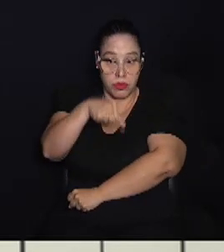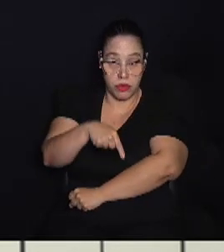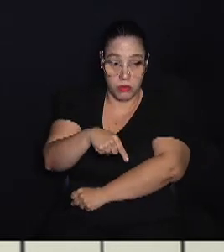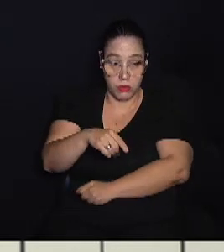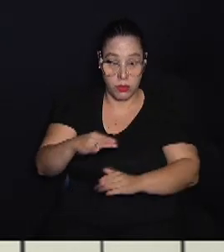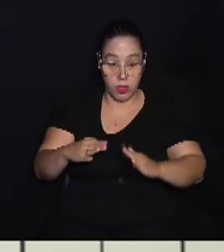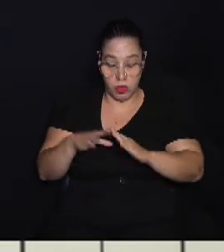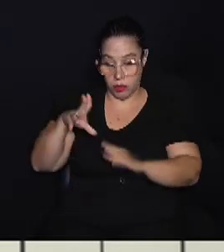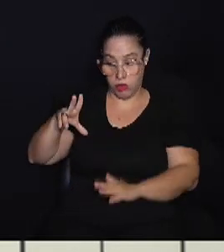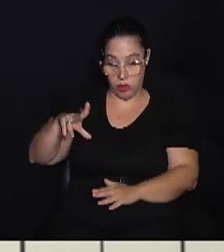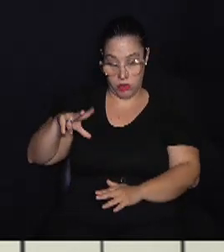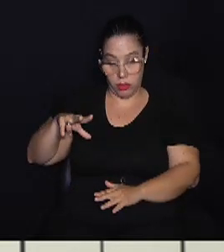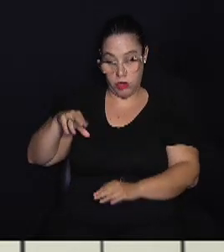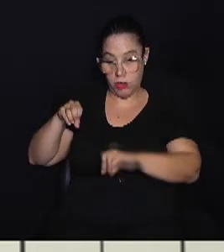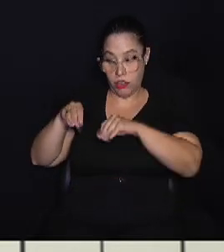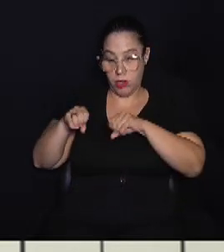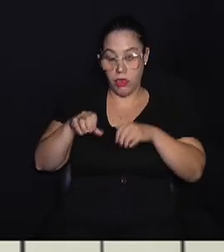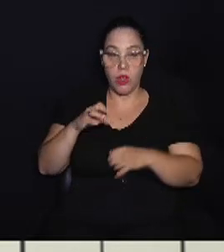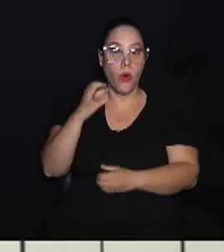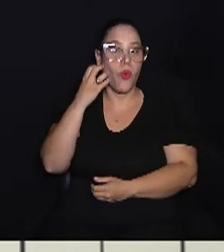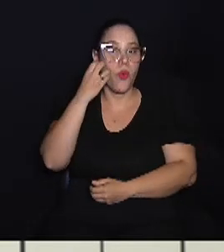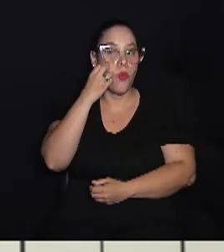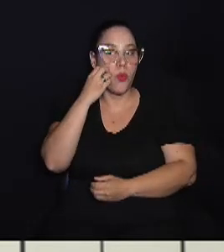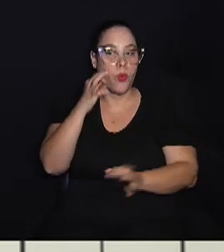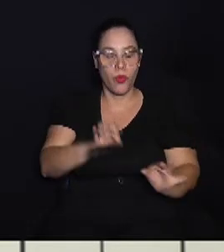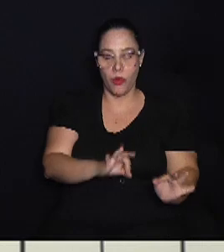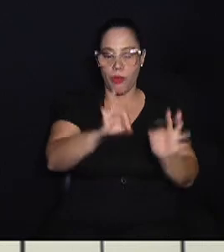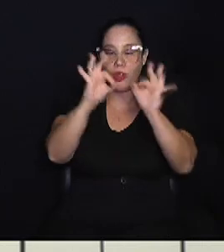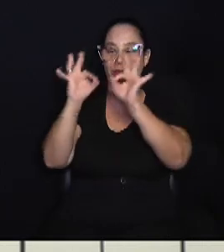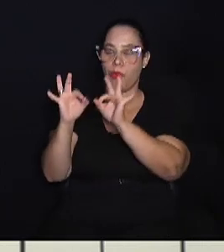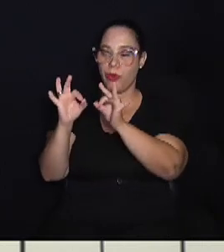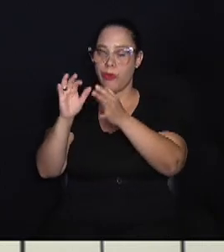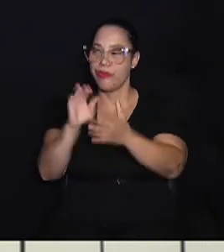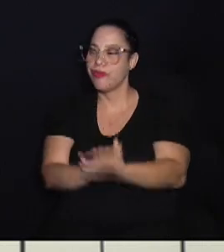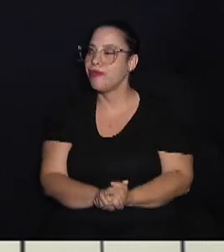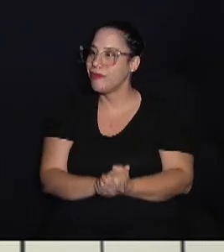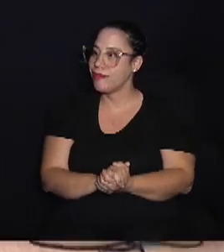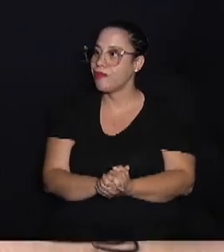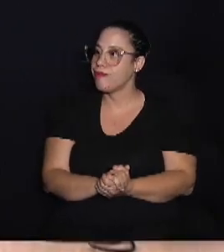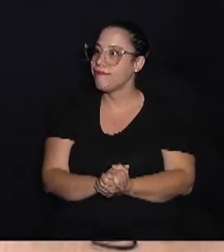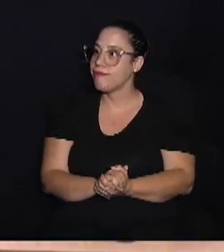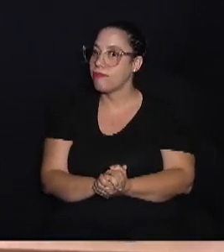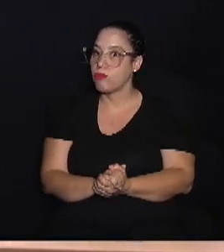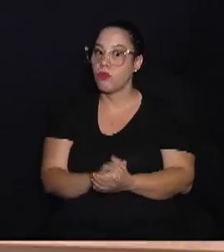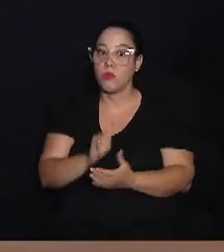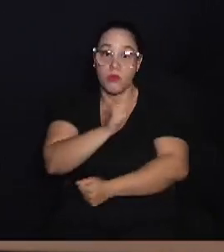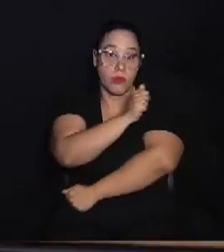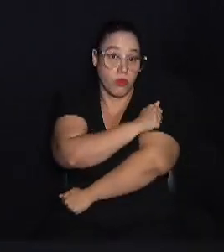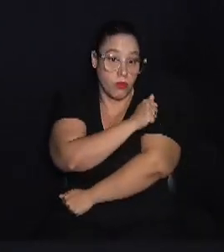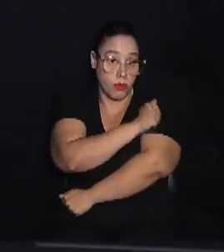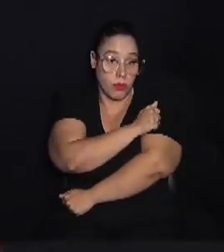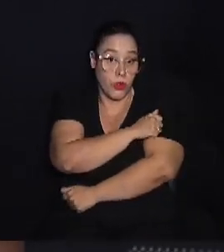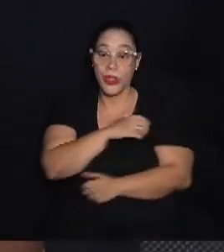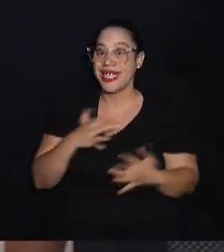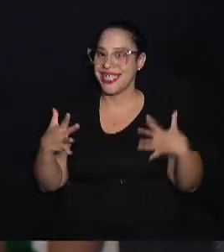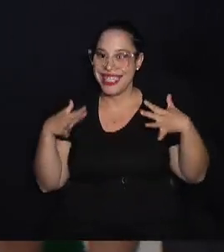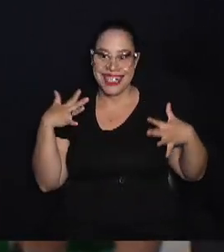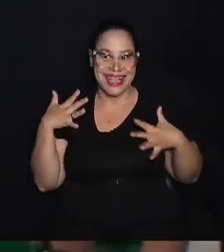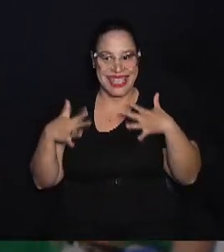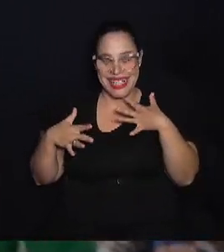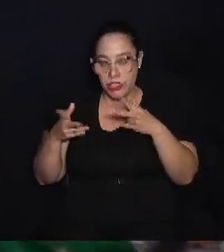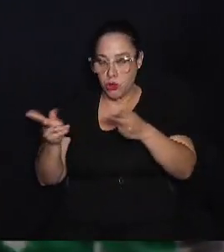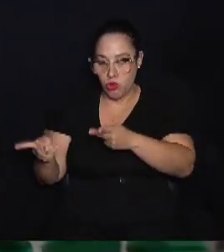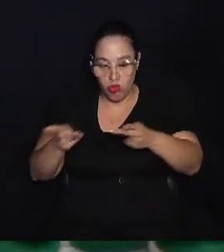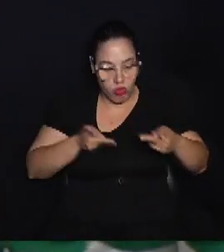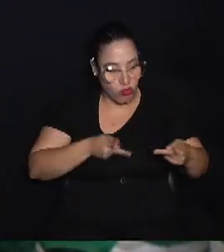rede particular de ensino e o André Aranha acompanhou tudo. Os estudantes estavam animados durante a visita